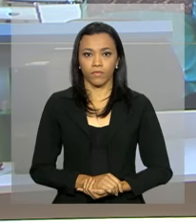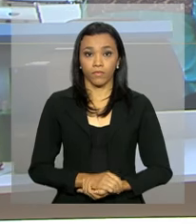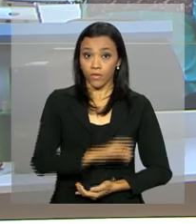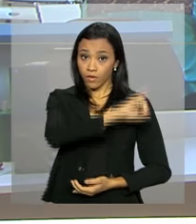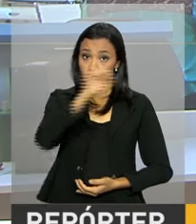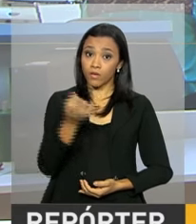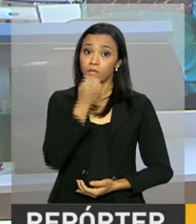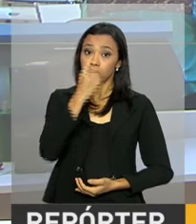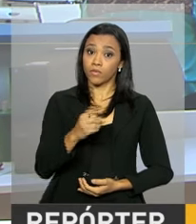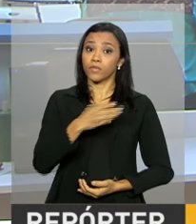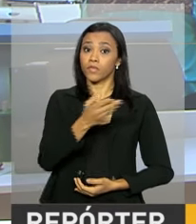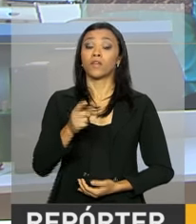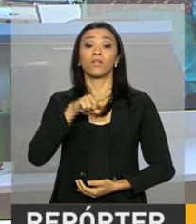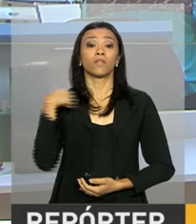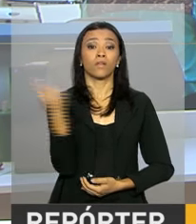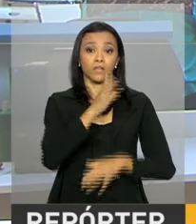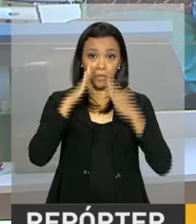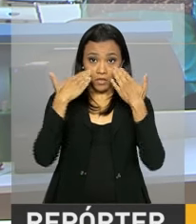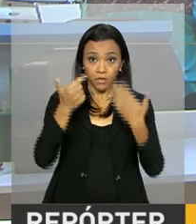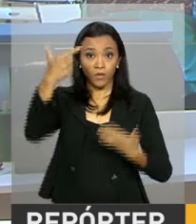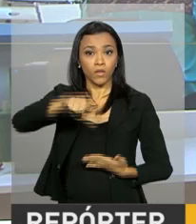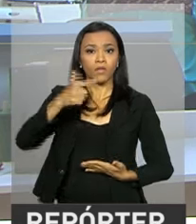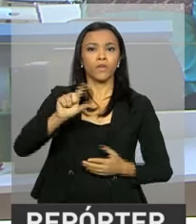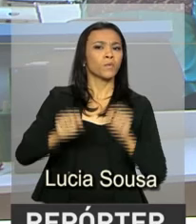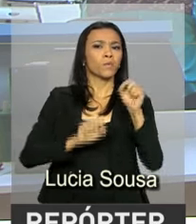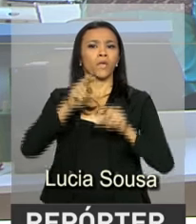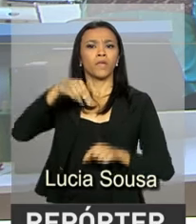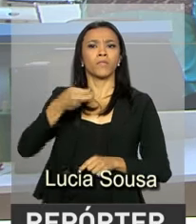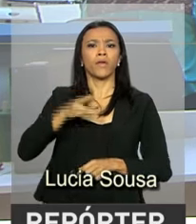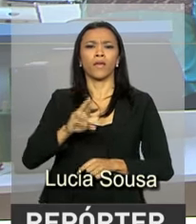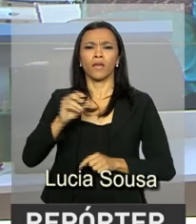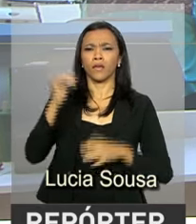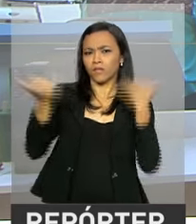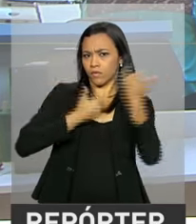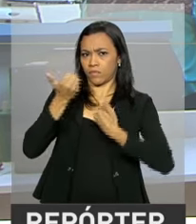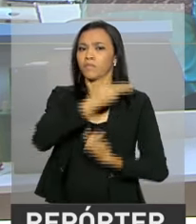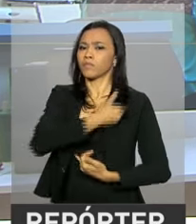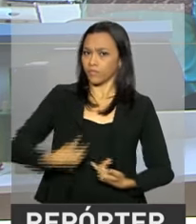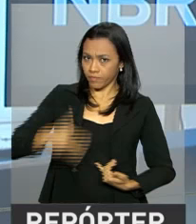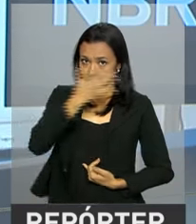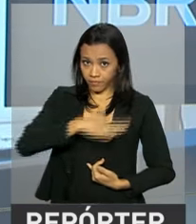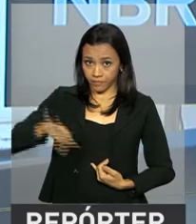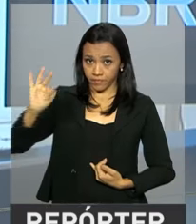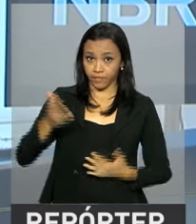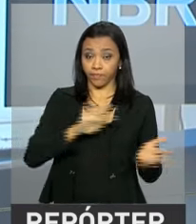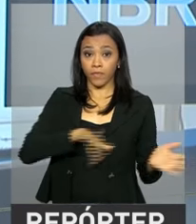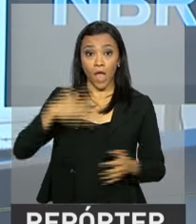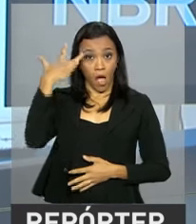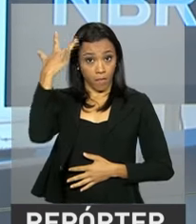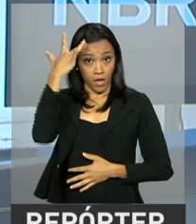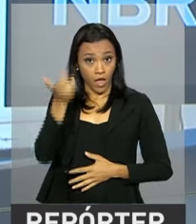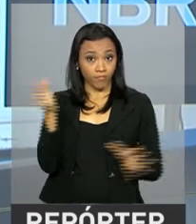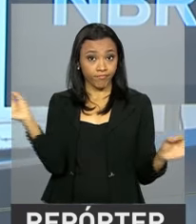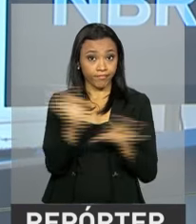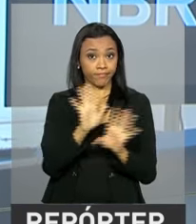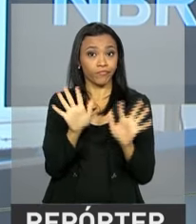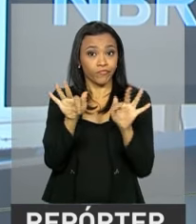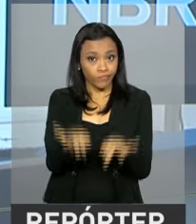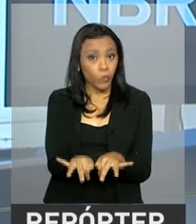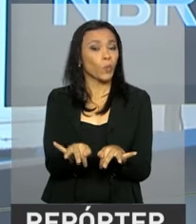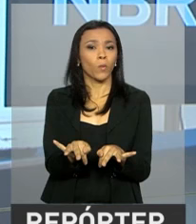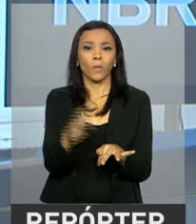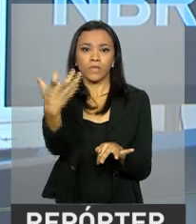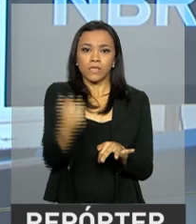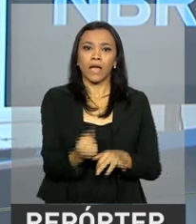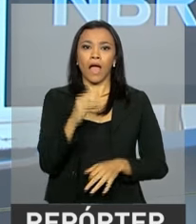Olá um bom dia para você estamos de volta com repórter NBR e as notícias do governo federal termina amanhã o prazo para sacar o